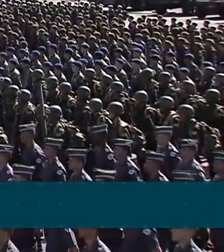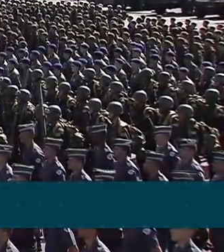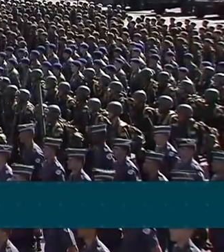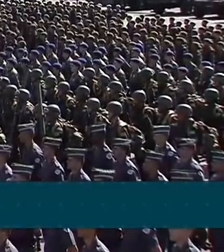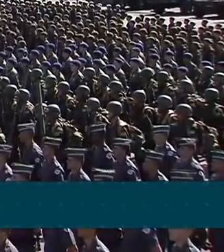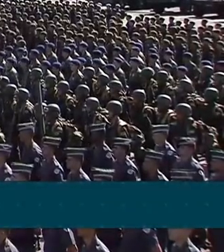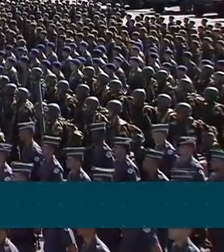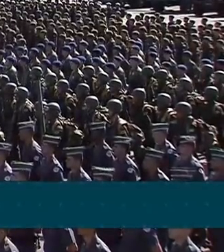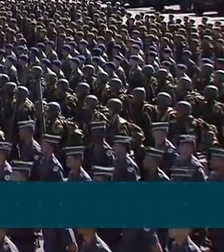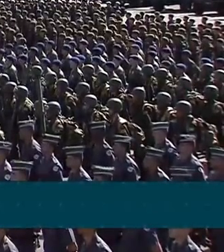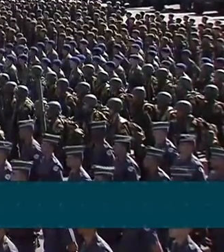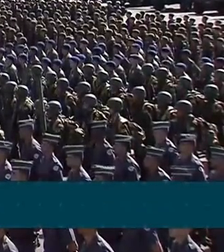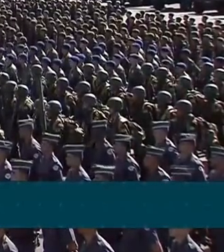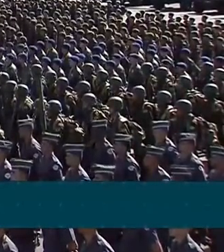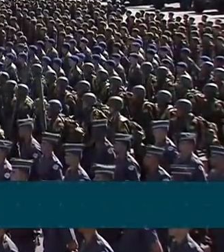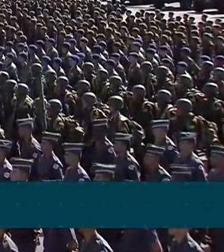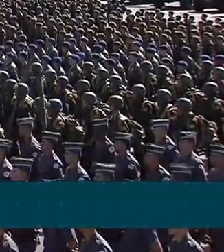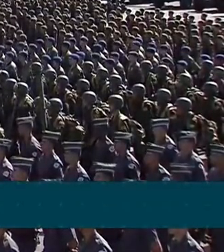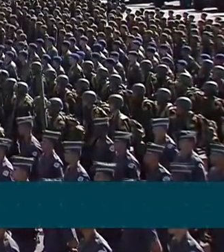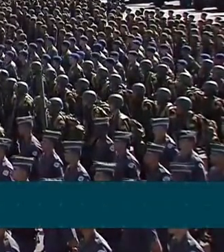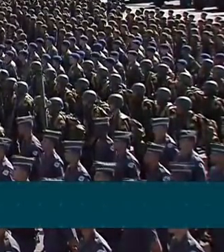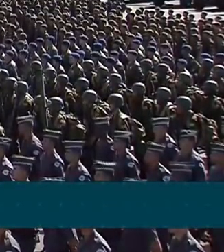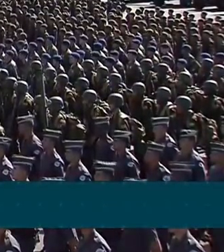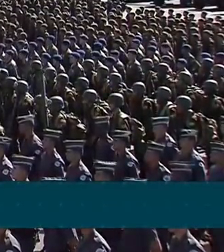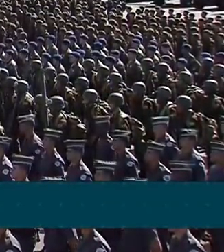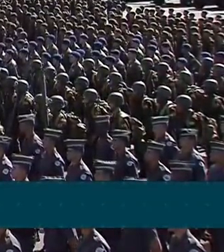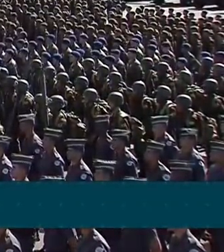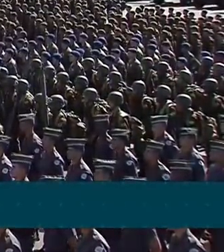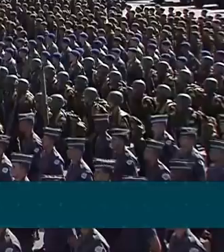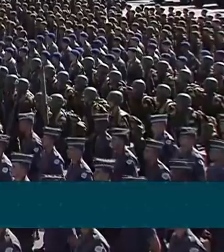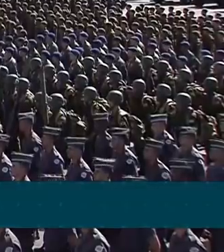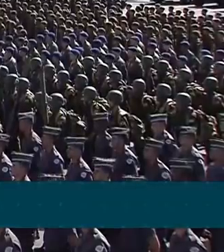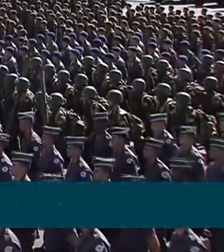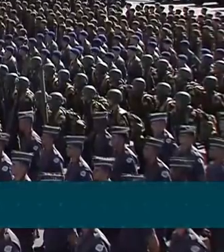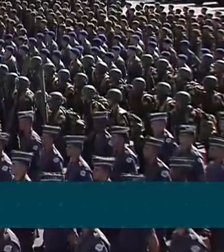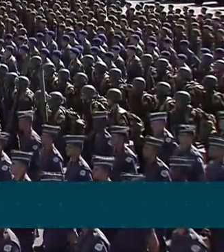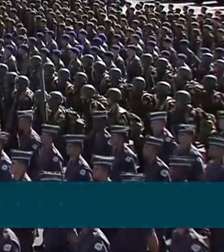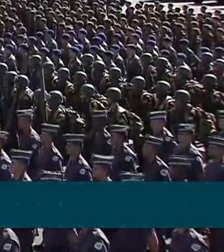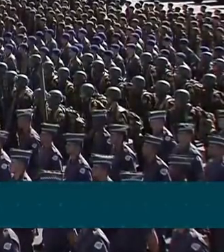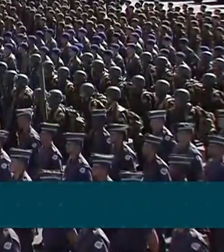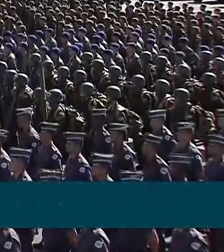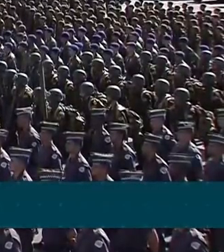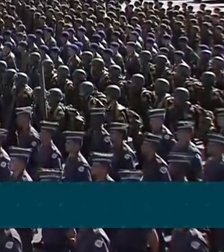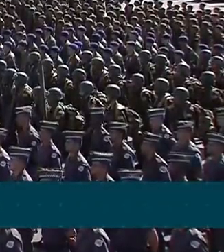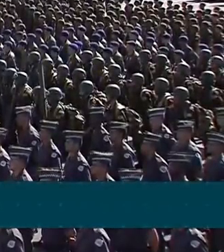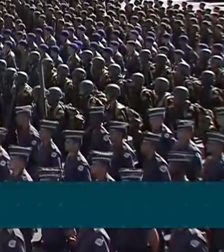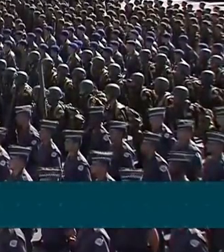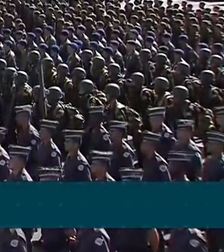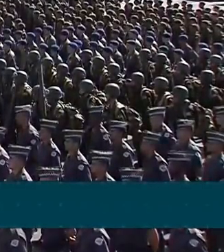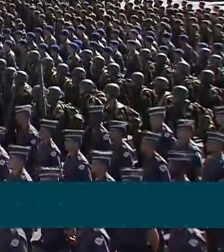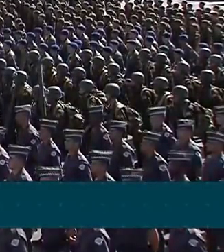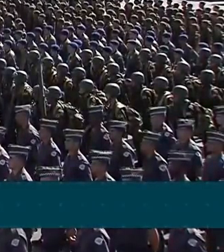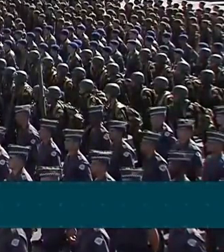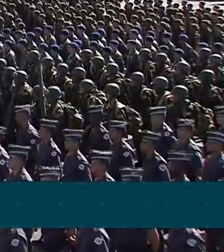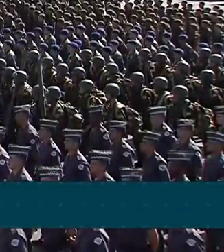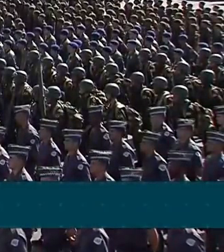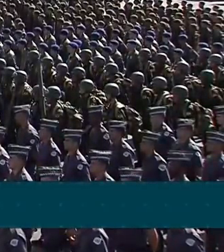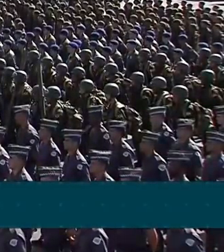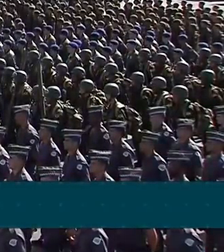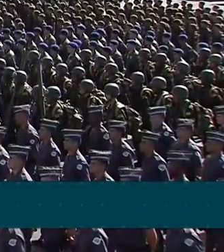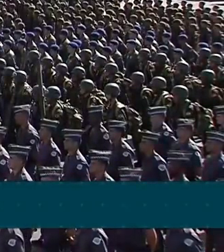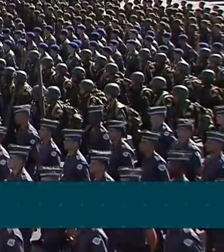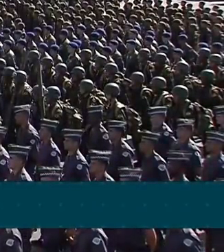Encerrando a solenidade, a tropa desfilará em continência ao comandante militar do